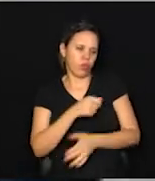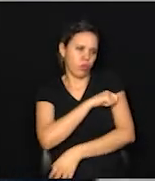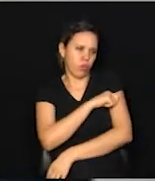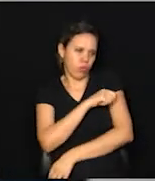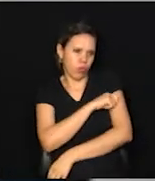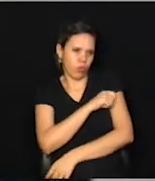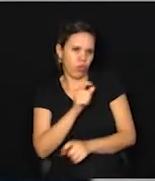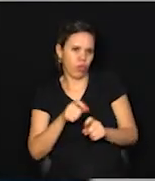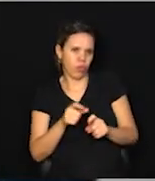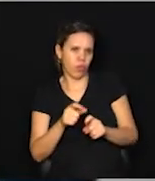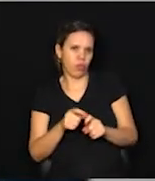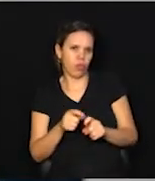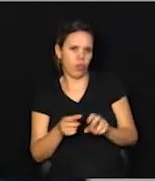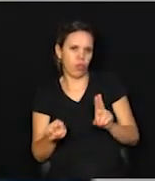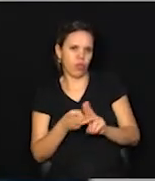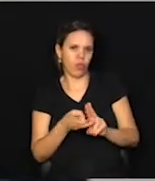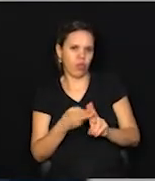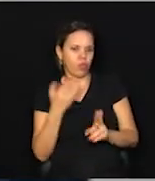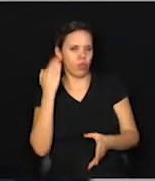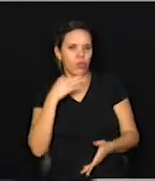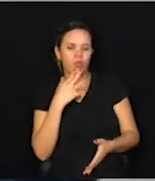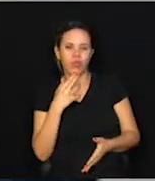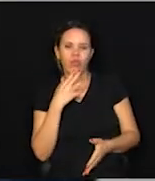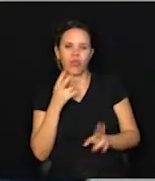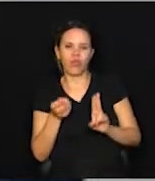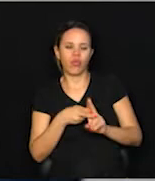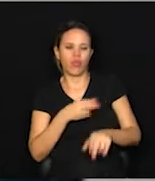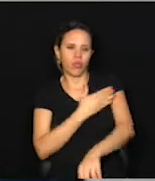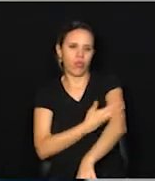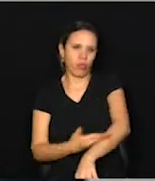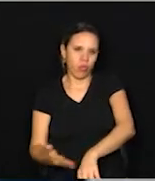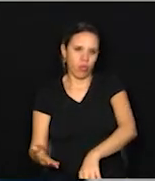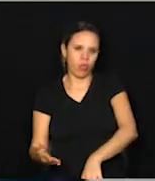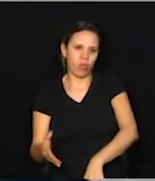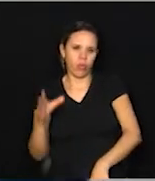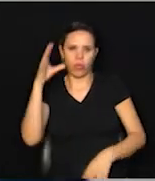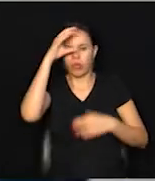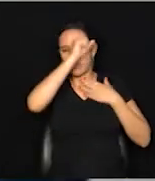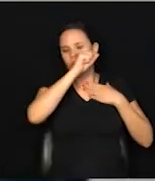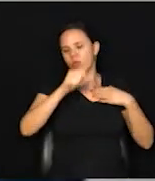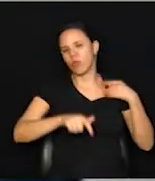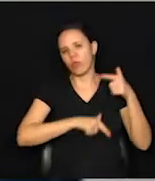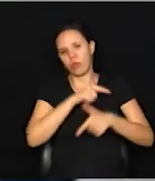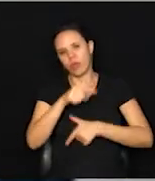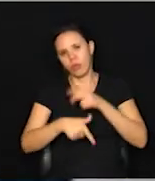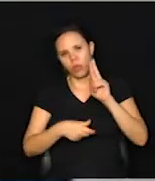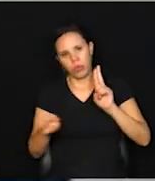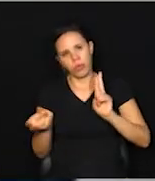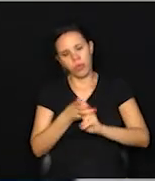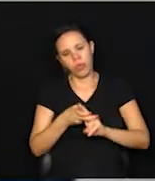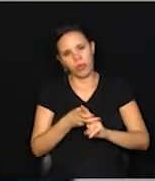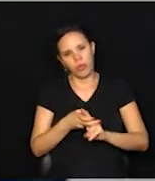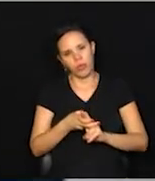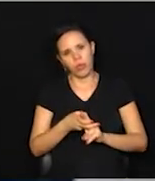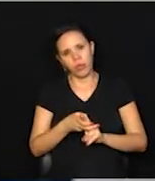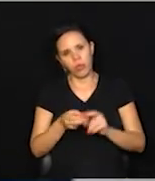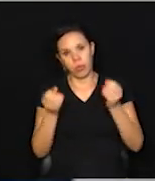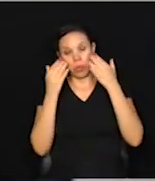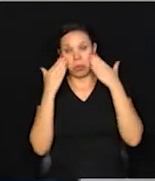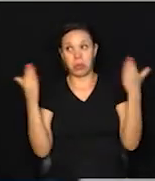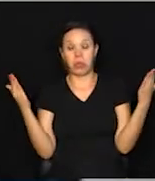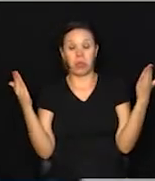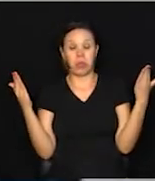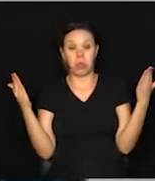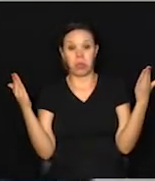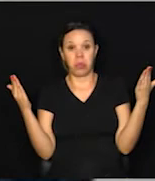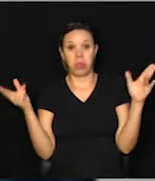medicina dentro do SUS, para eles saberem o que é o SUS, se acostumarem e aprenderem a trabalhar com o SUS. Ficou escancarado, que é